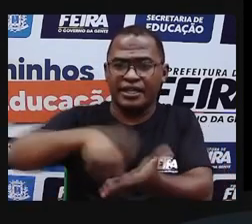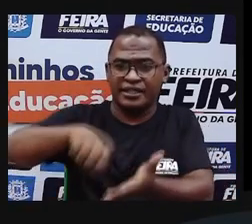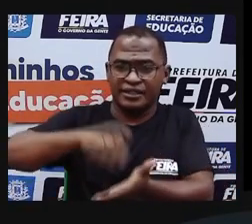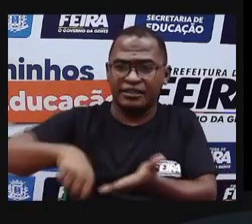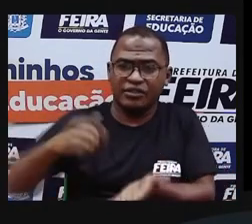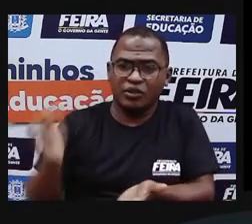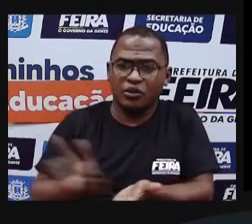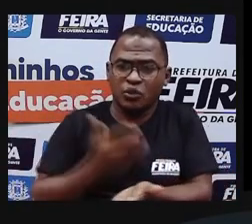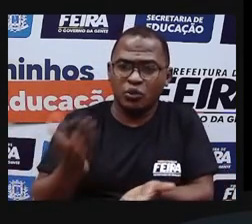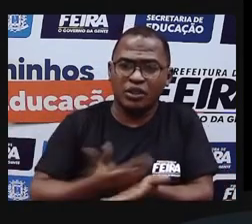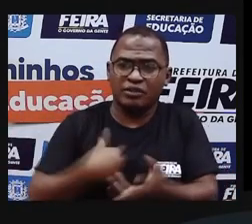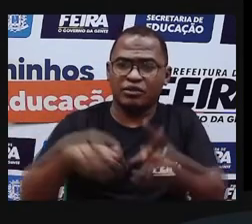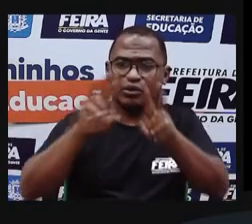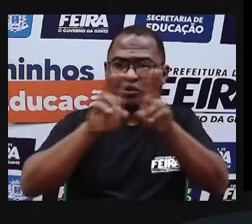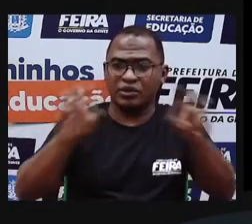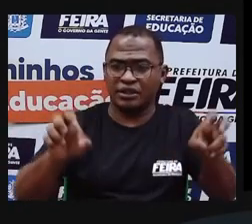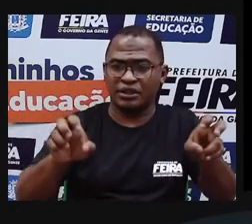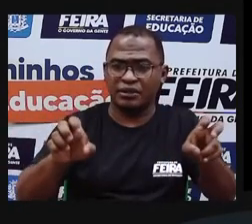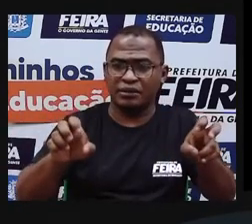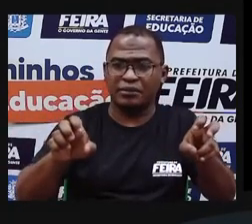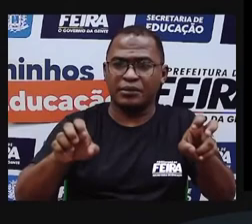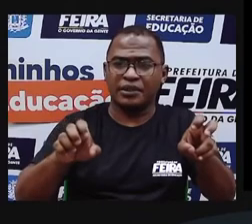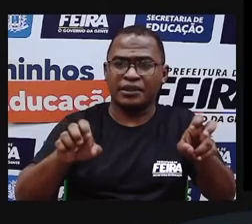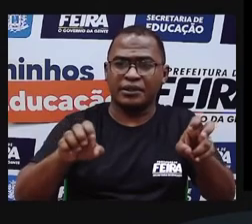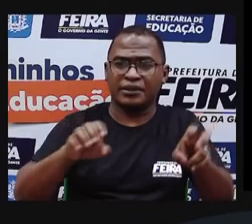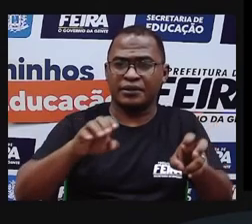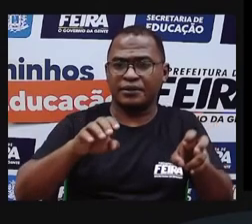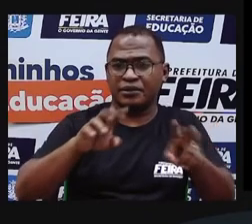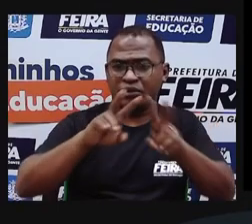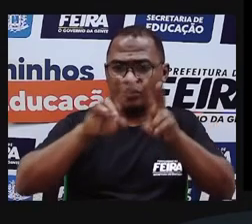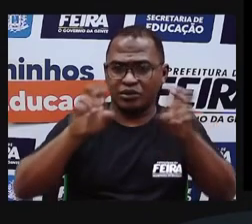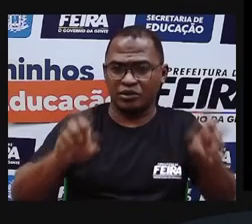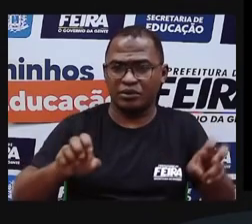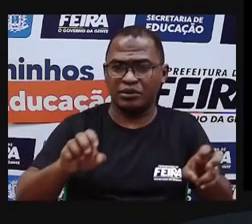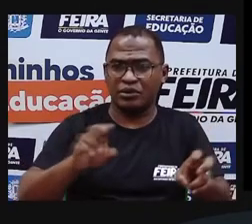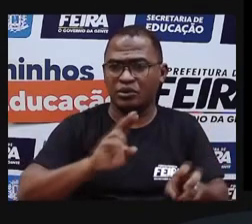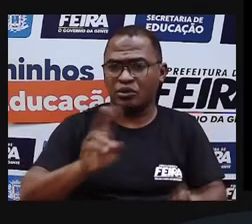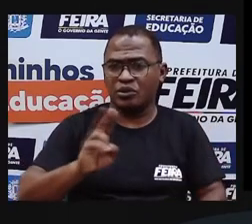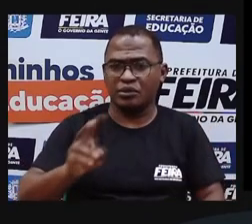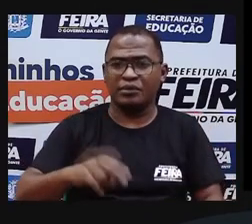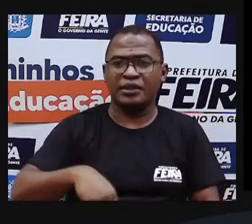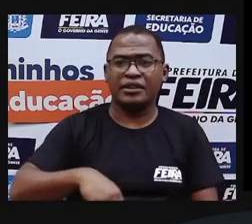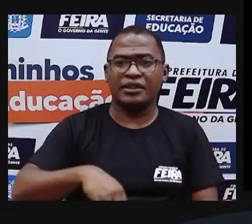best-seller autobiográfico. Esse aqui, ó, que eu trouxe para mostrar para vocês.